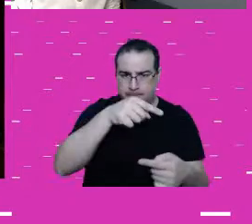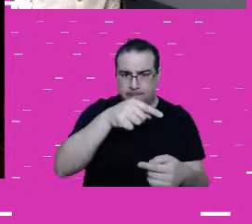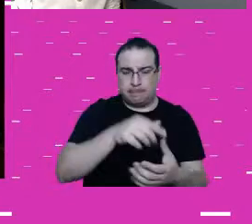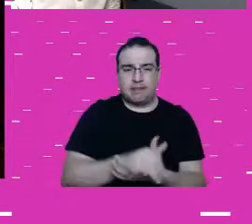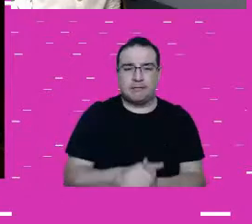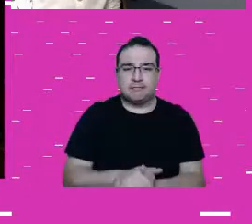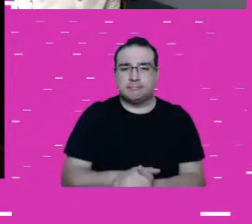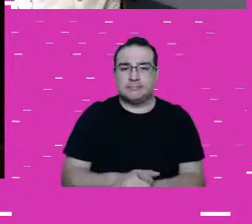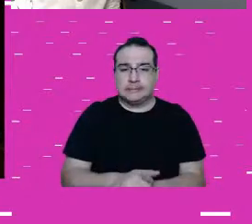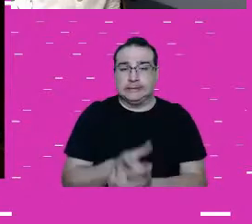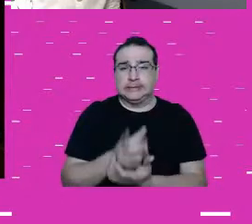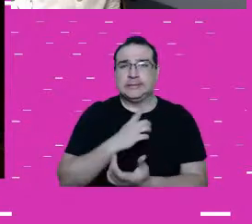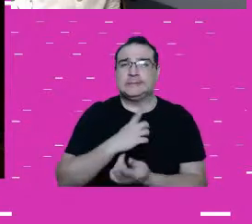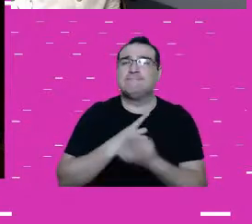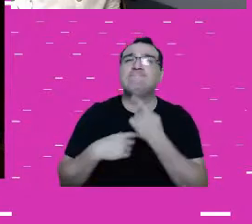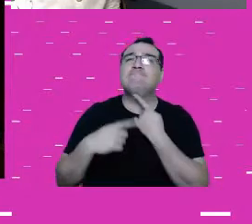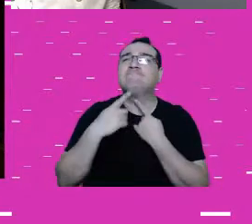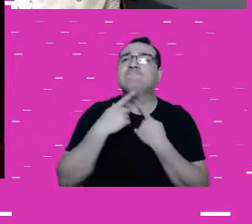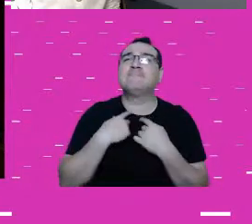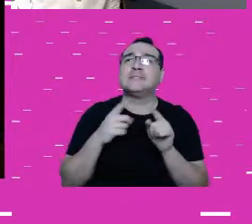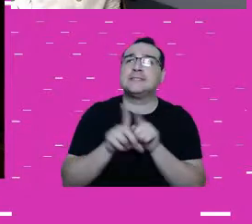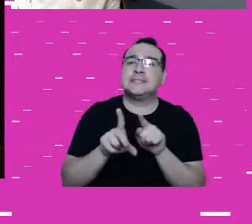e tinha uma vontade muito grande, assim,